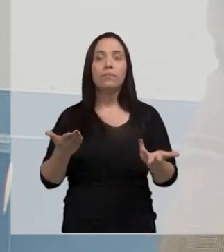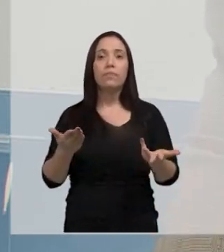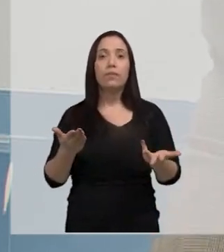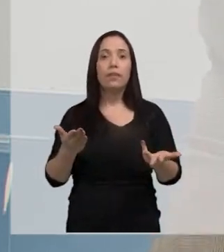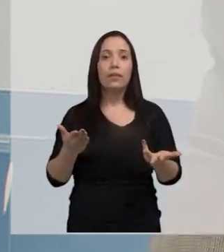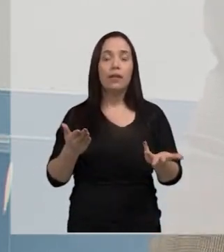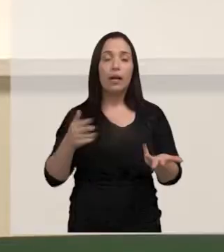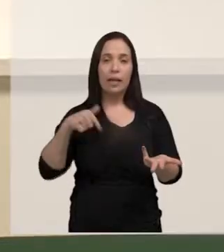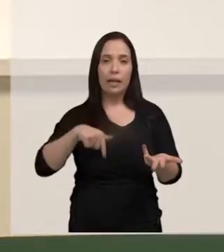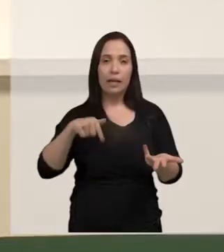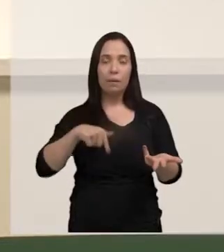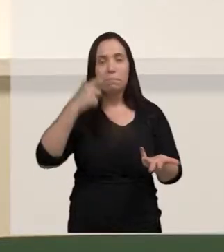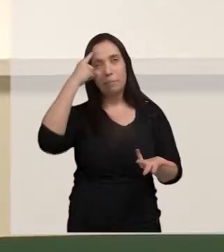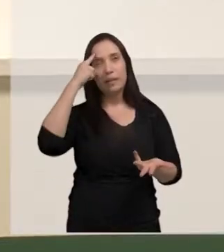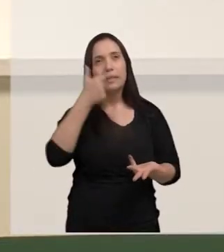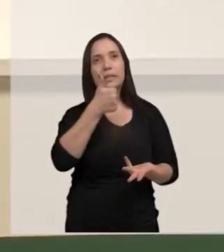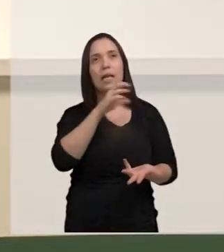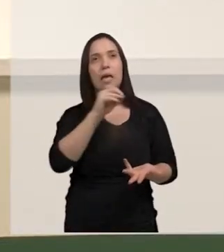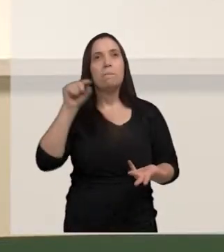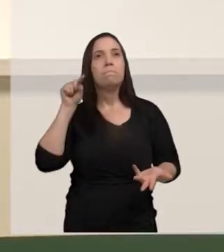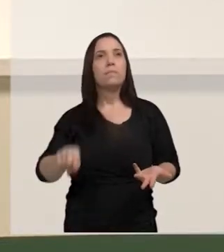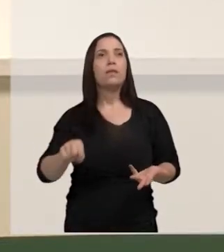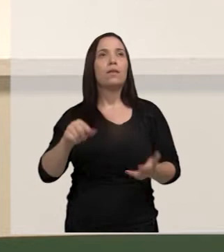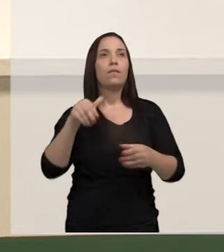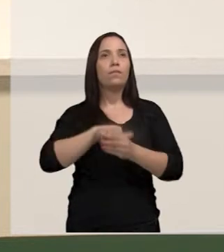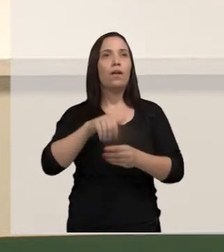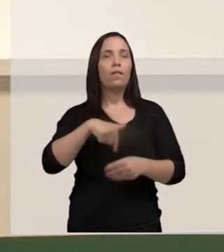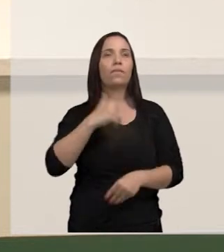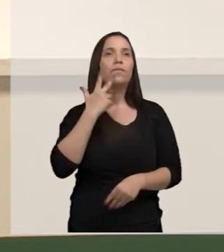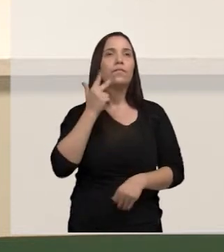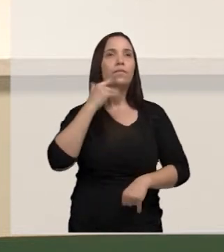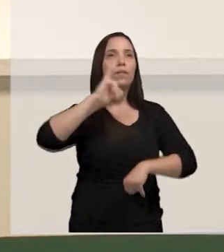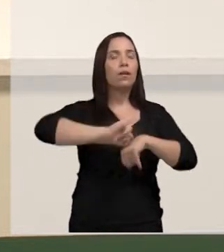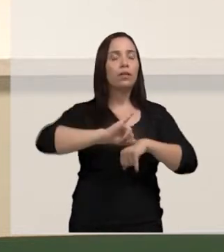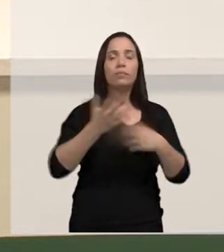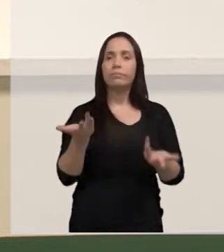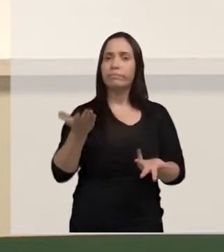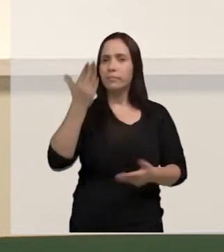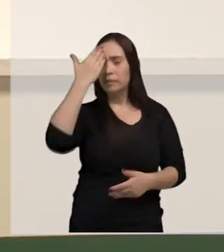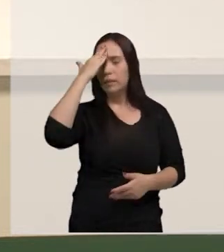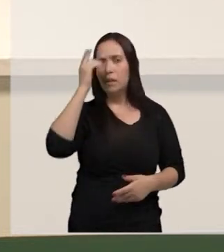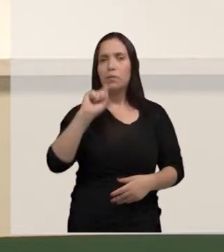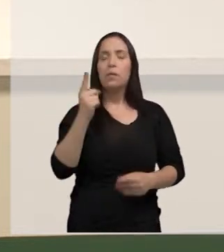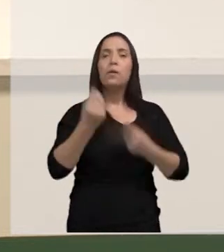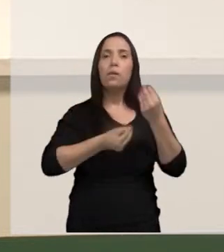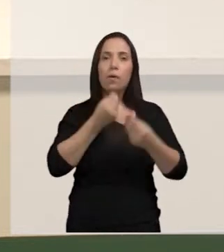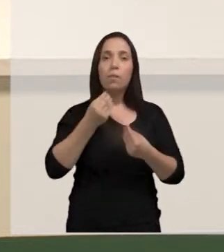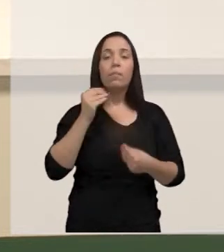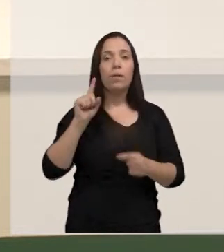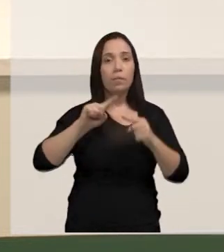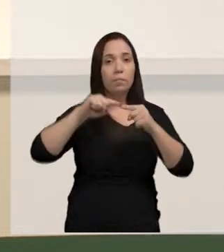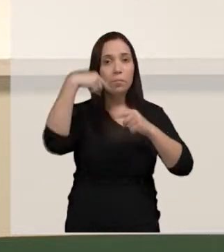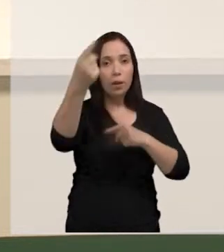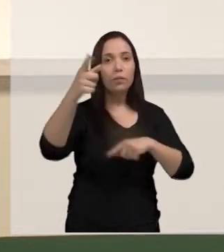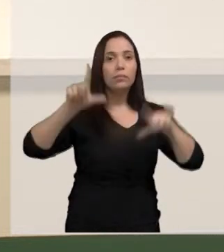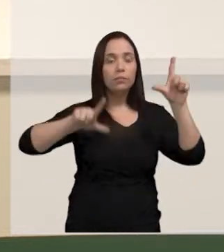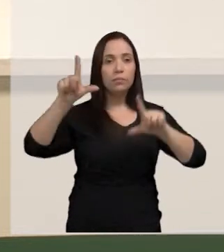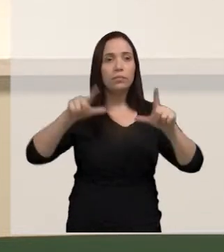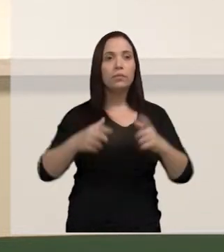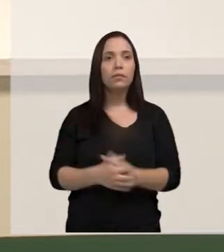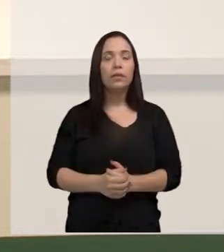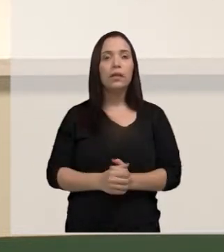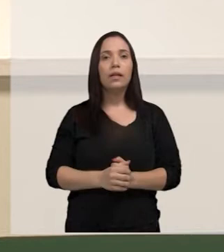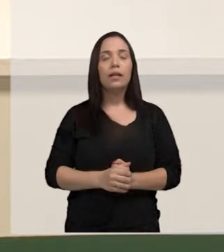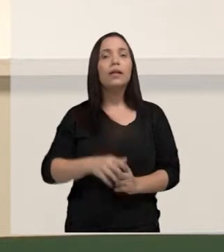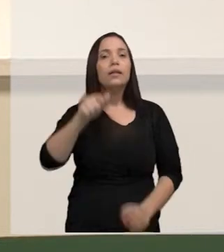100 mil votos aqui em Fortaleza, não era? Concordo com você. Dá para entender essa equação aí? É uma análise que nós faremos no próximo programa, com certeza. Vamos